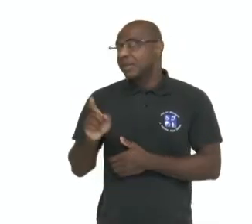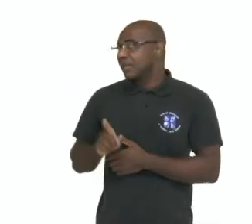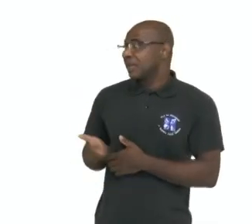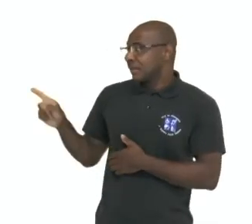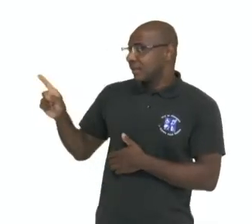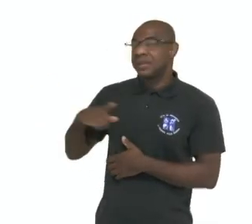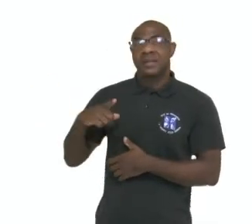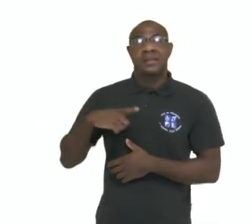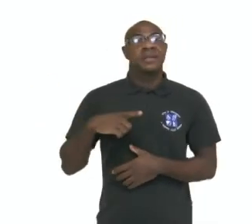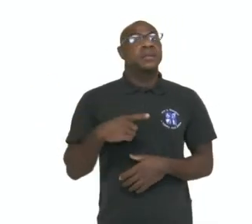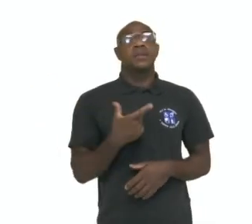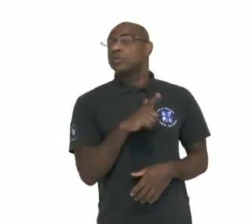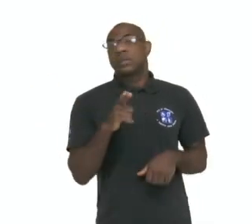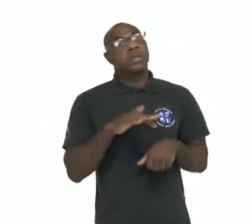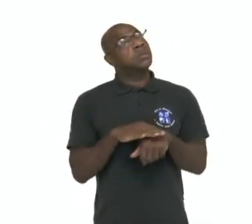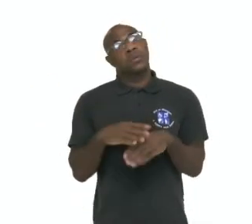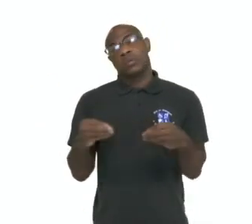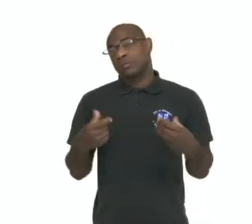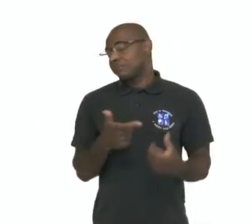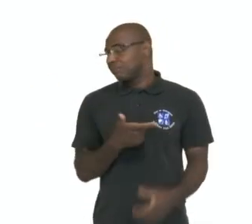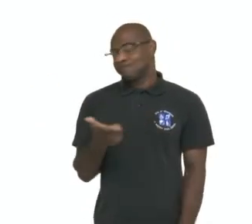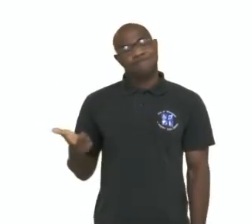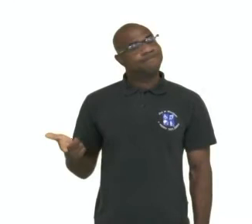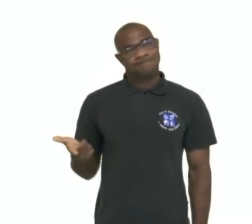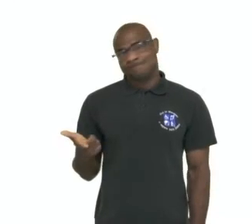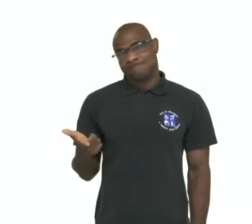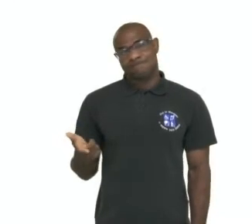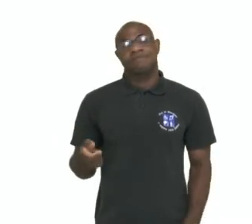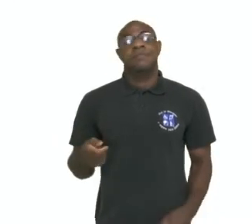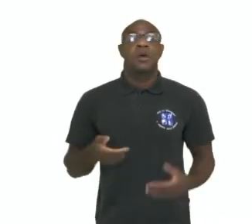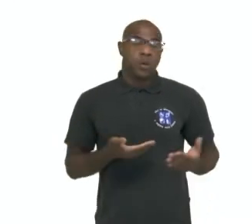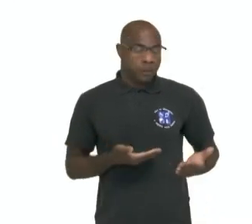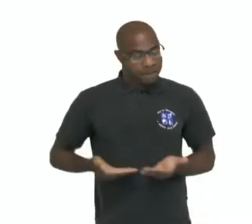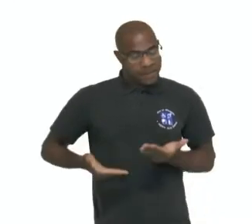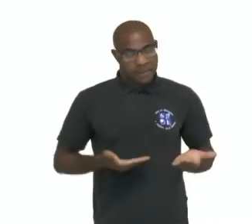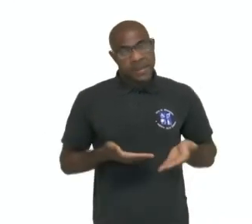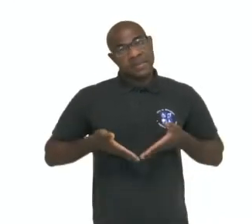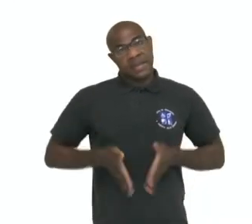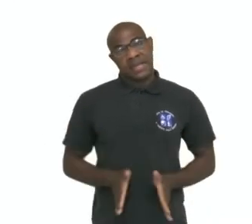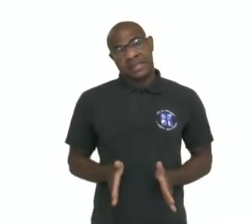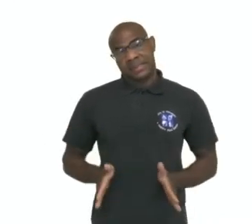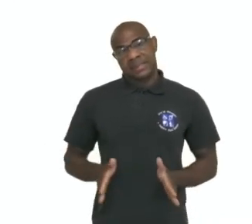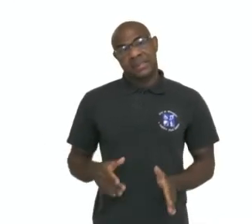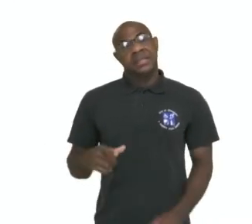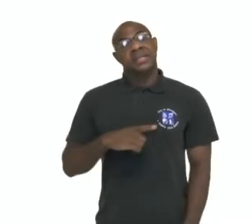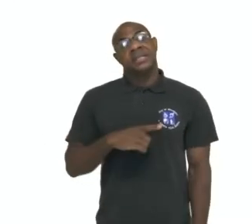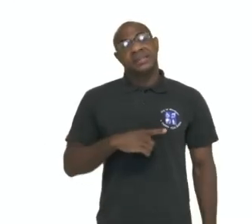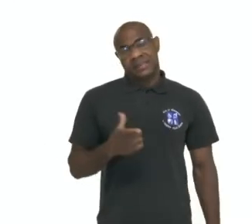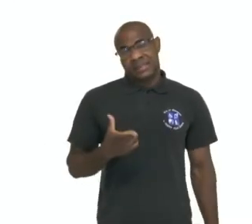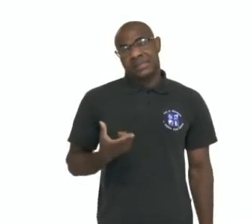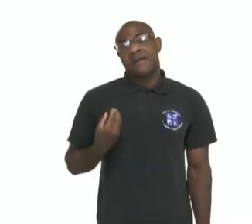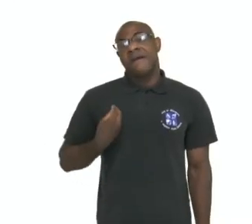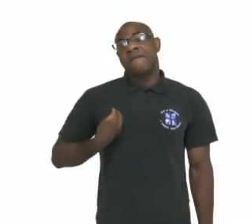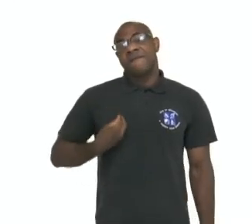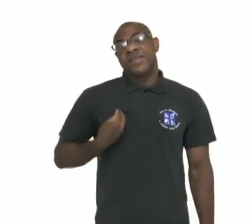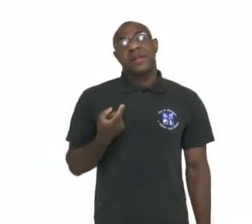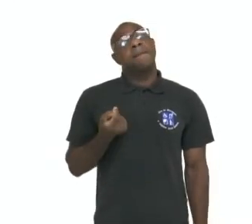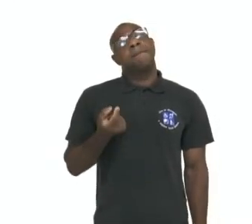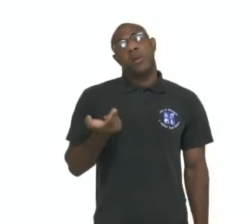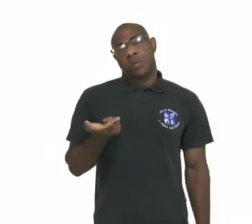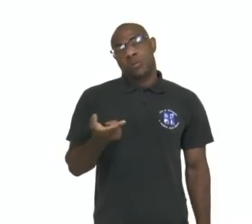síndrome, ela não tem cura. E por isso o bebê nasce com ela e tem uma baixa expectativa de